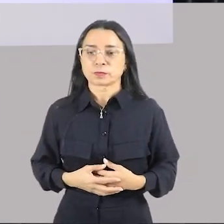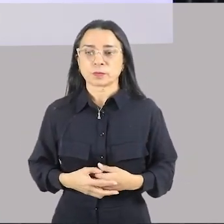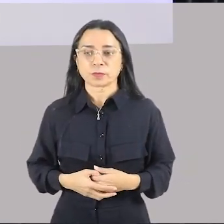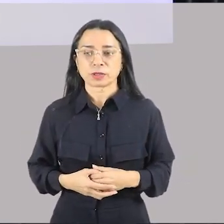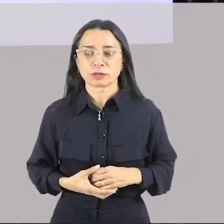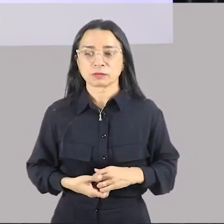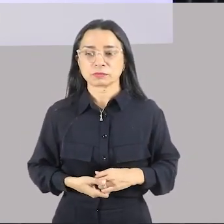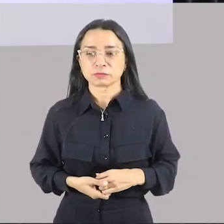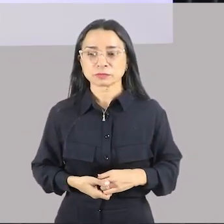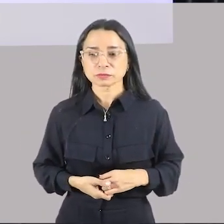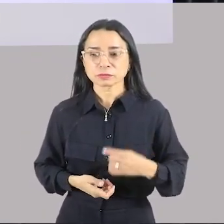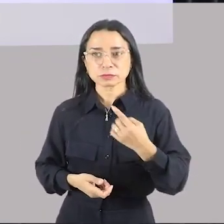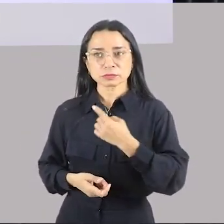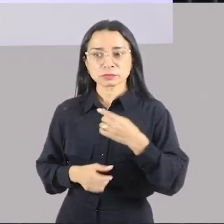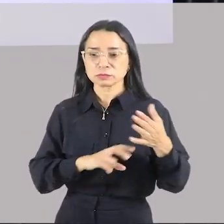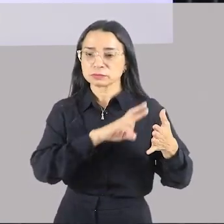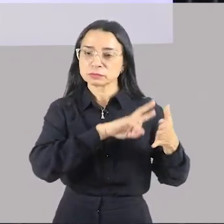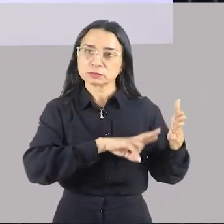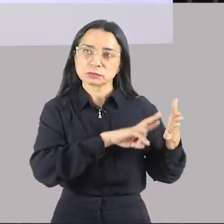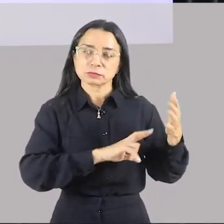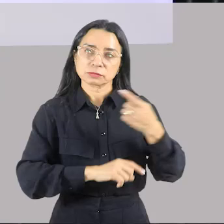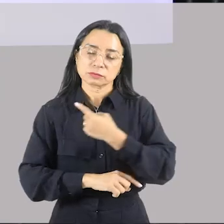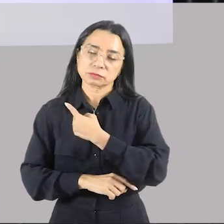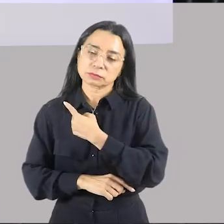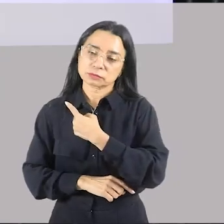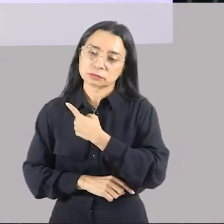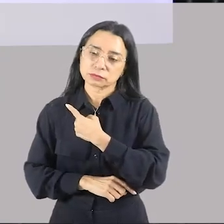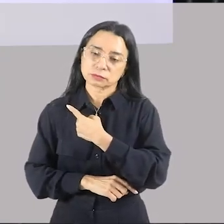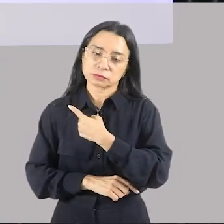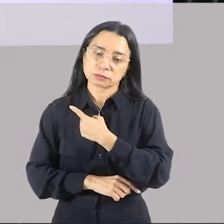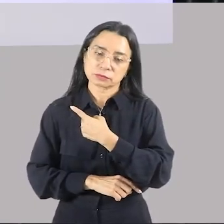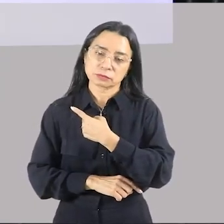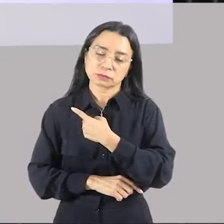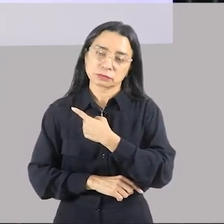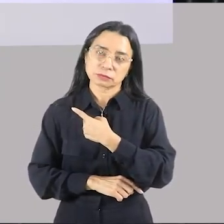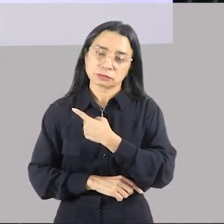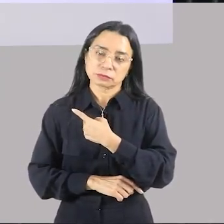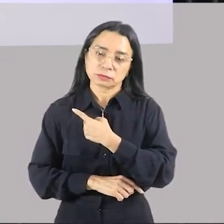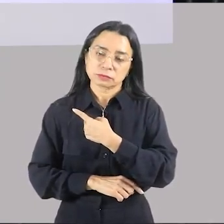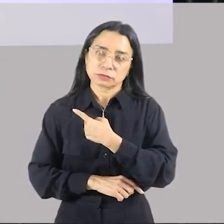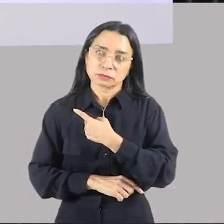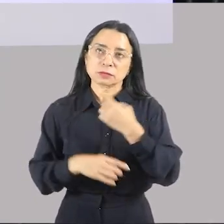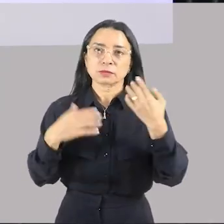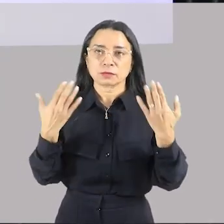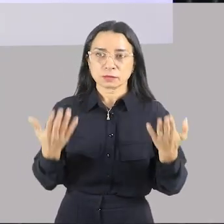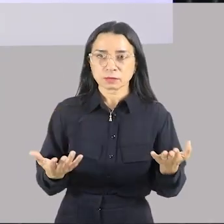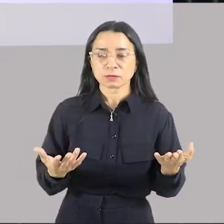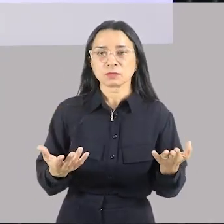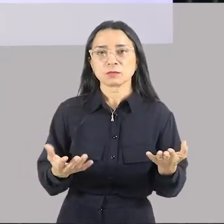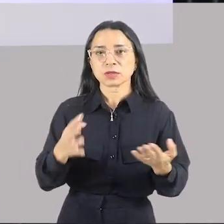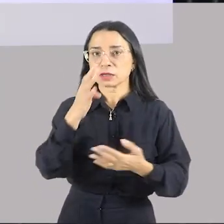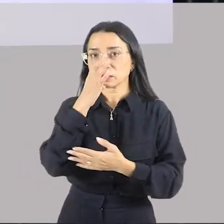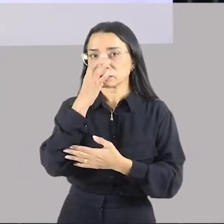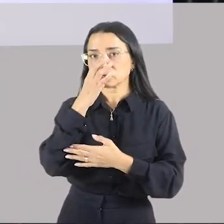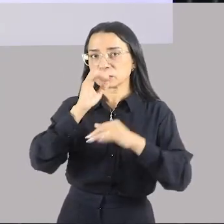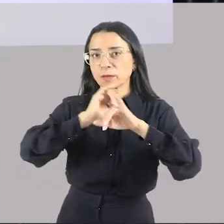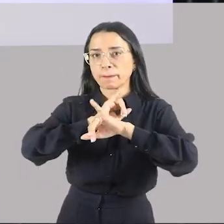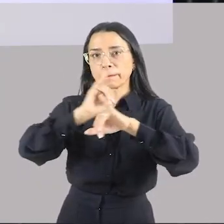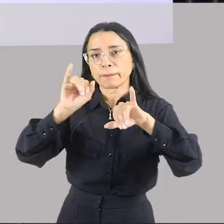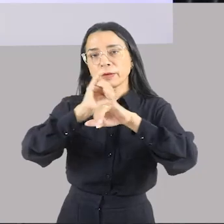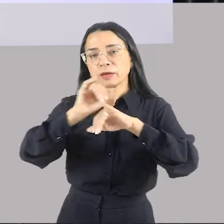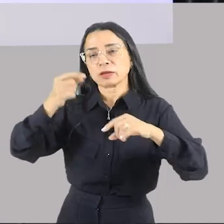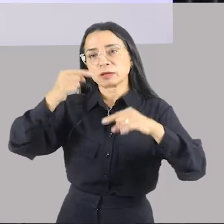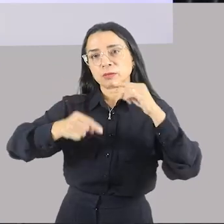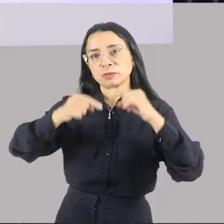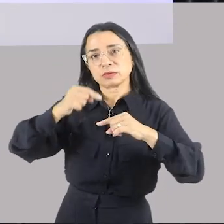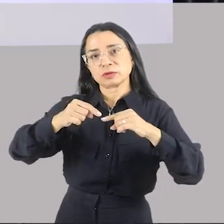meramente receptivos, como a exposição a mensagens e propagandas políticas. Então, você assistir a propaganda política,